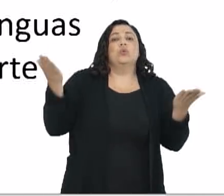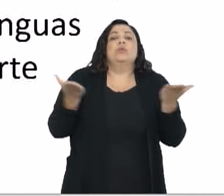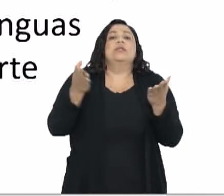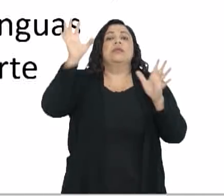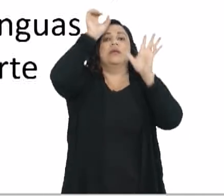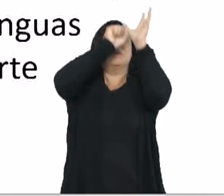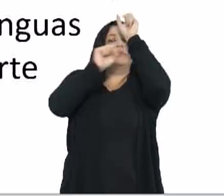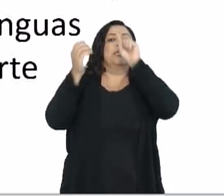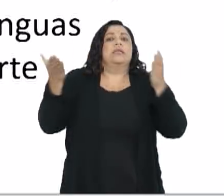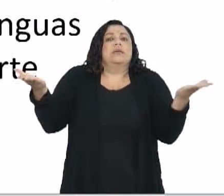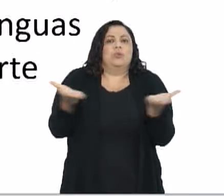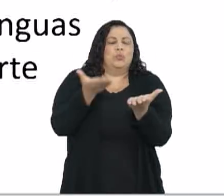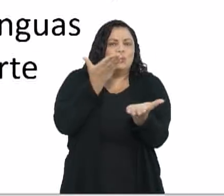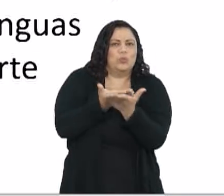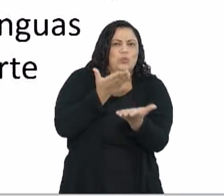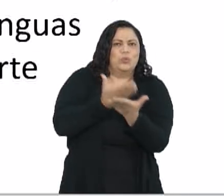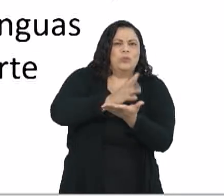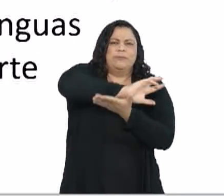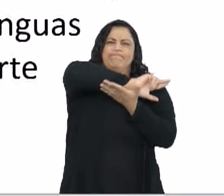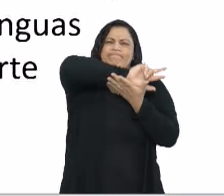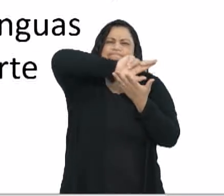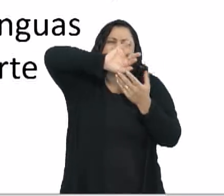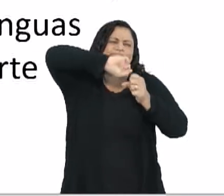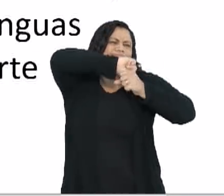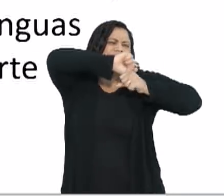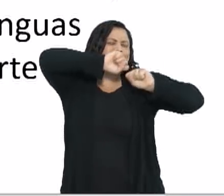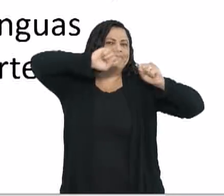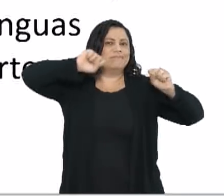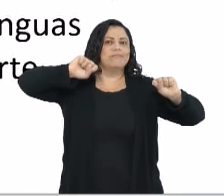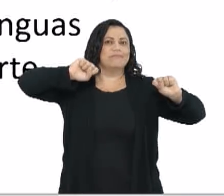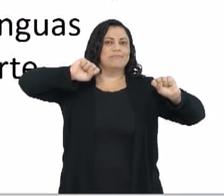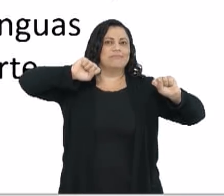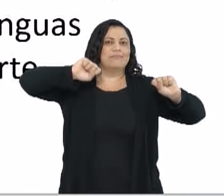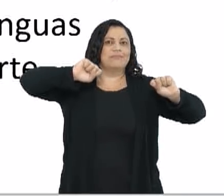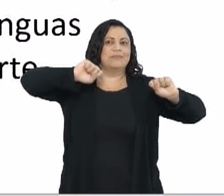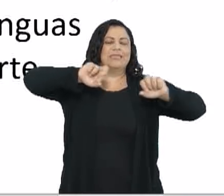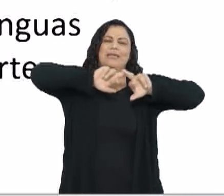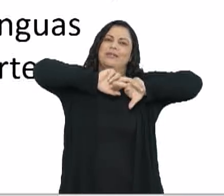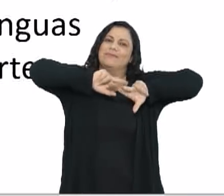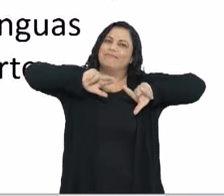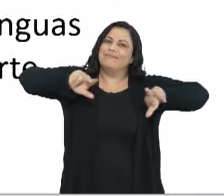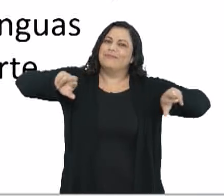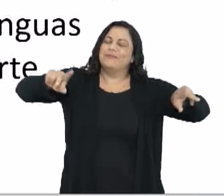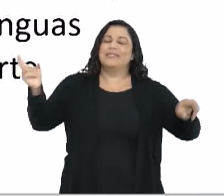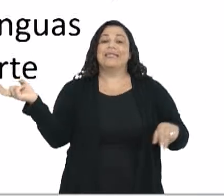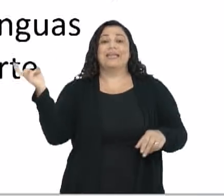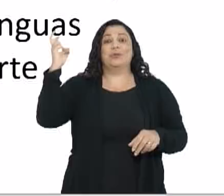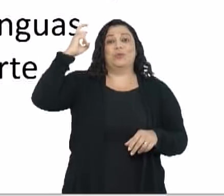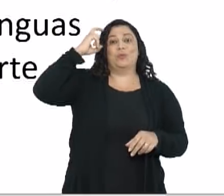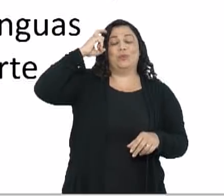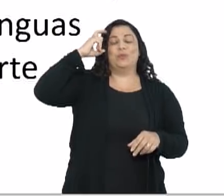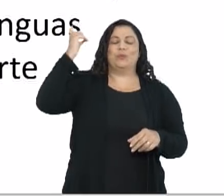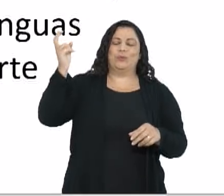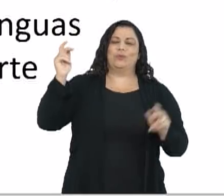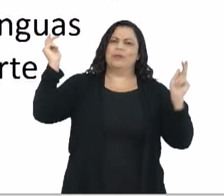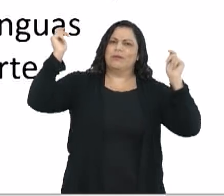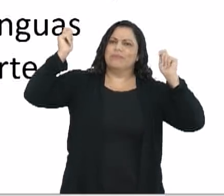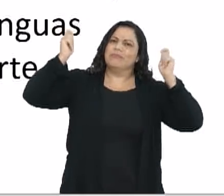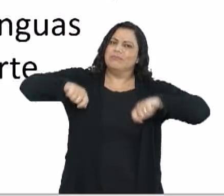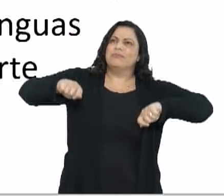isso, essa enorme diversidade cultural do continente, e que é expressa, inclusive, nas paisagens,